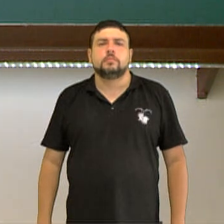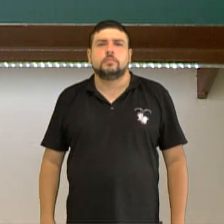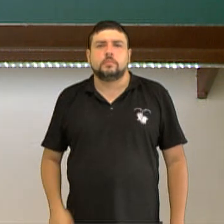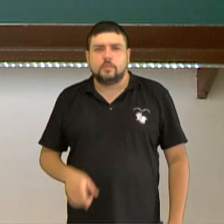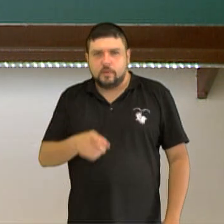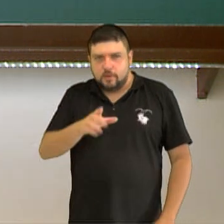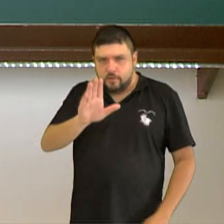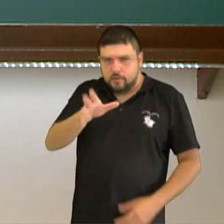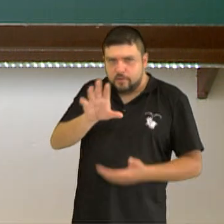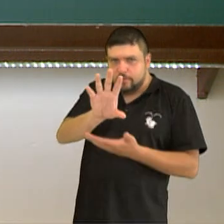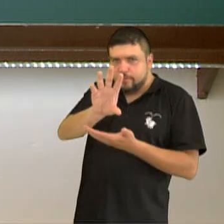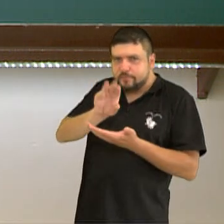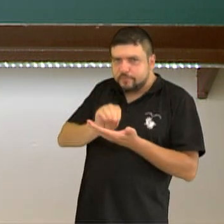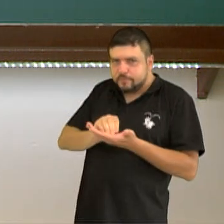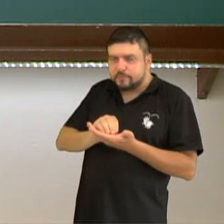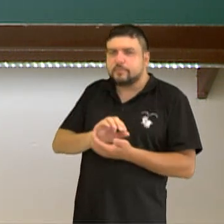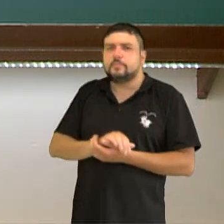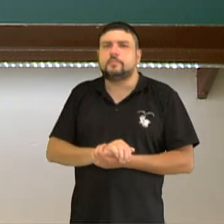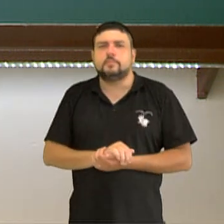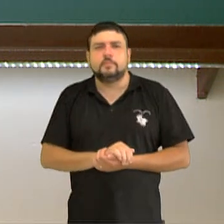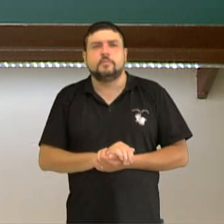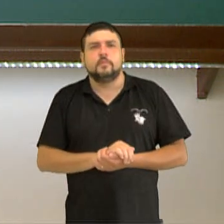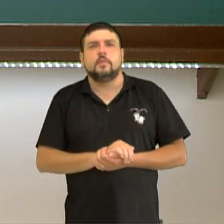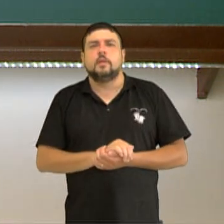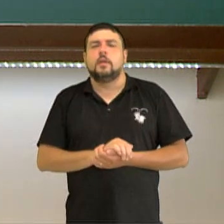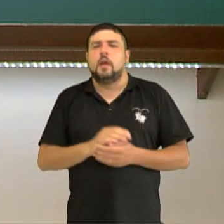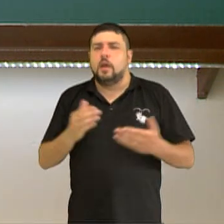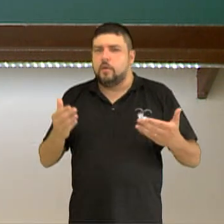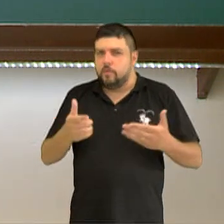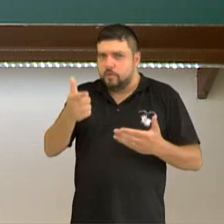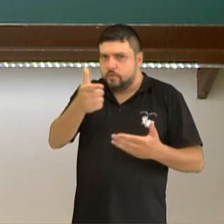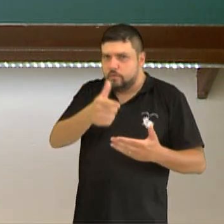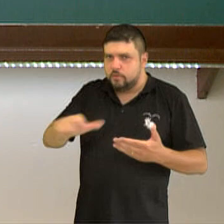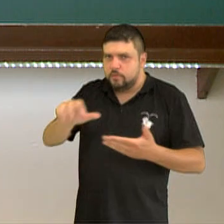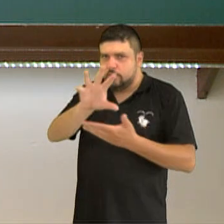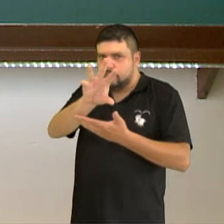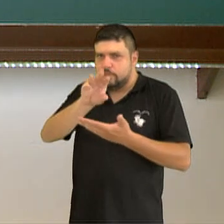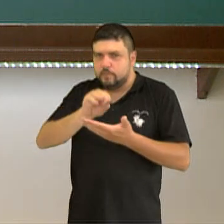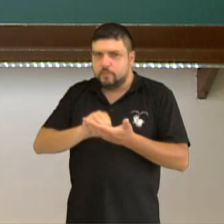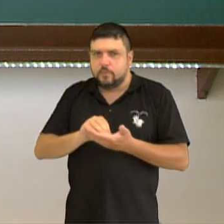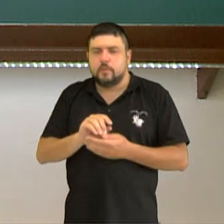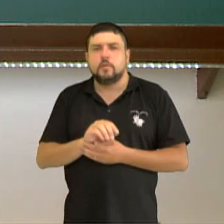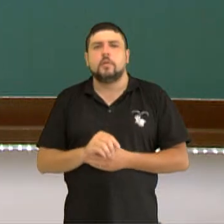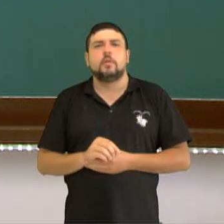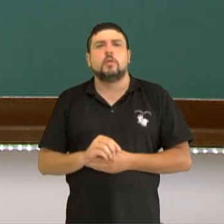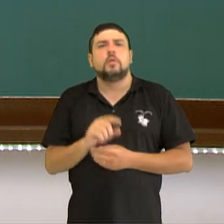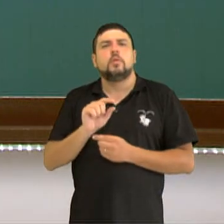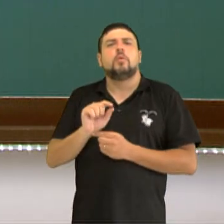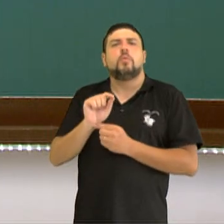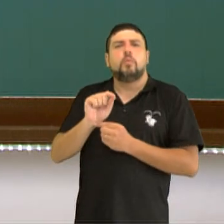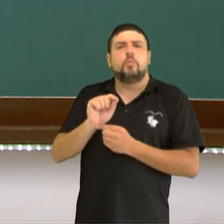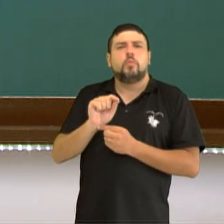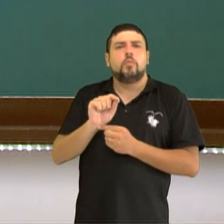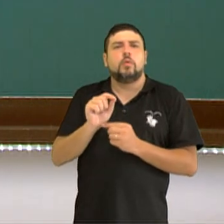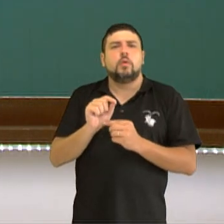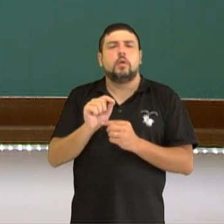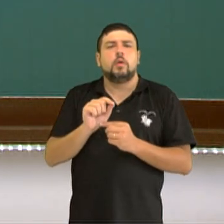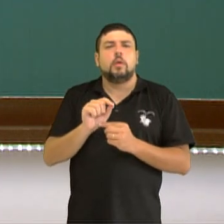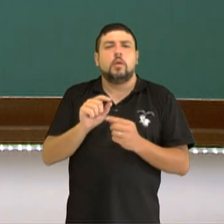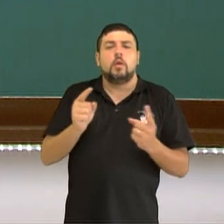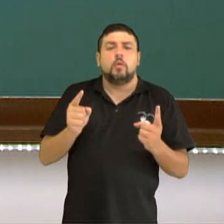Registrou com bastante capricho? Então faça mais uma anotaçãozinha importante aí, que é o conceito do contrário, da